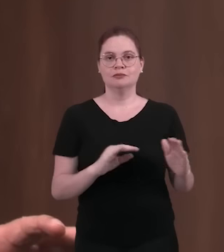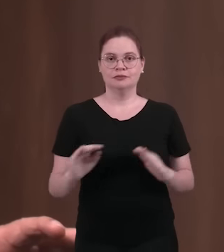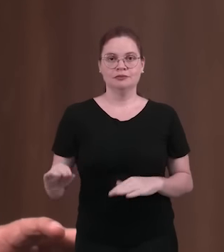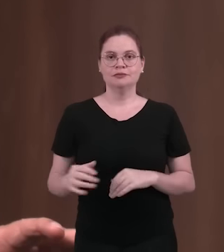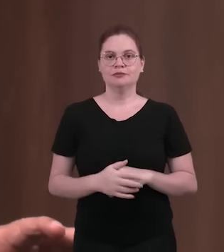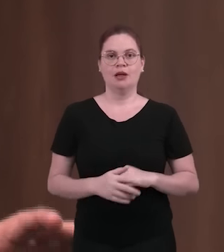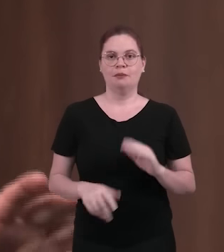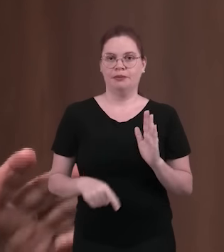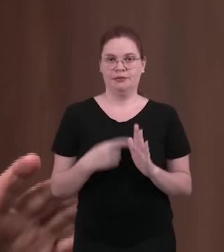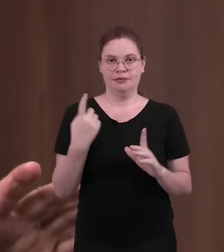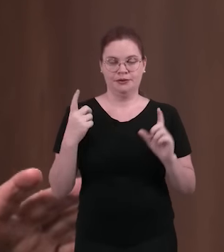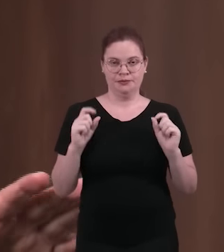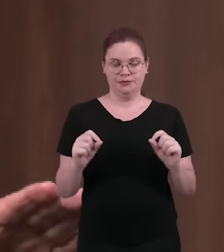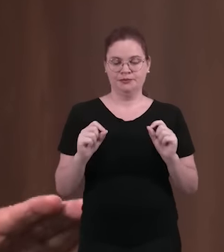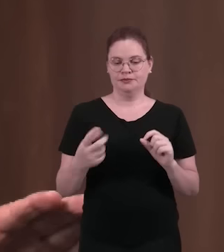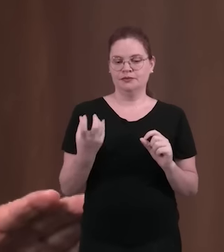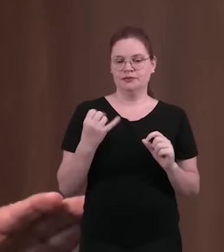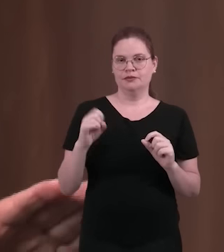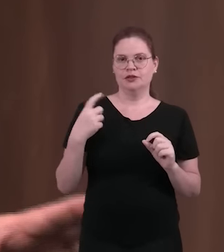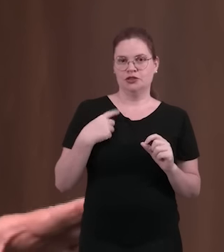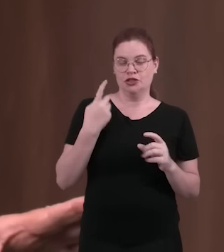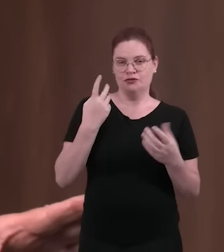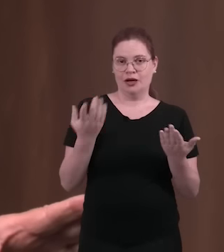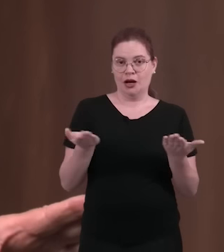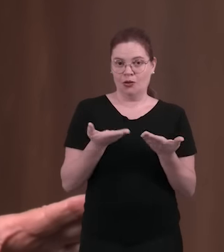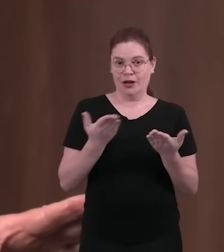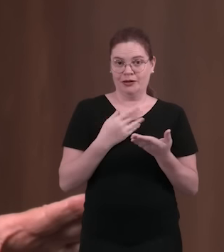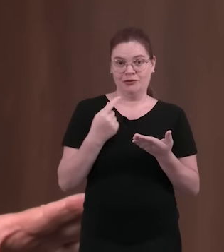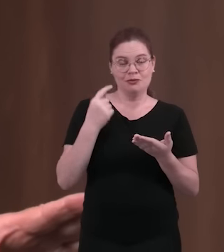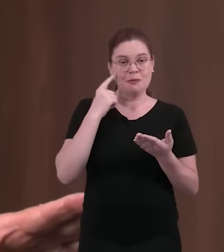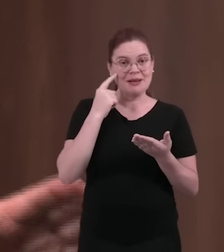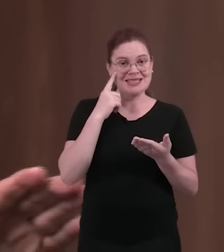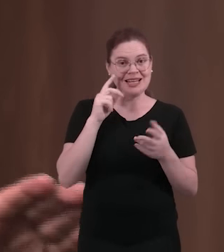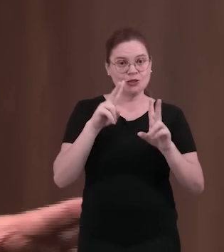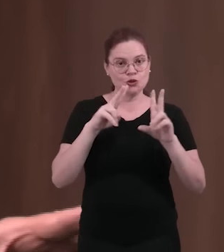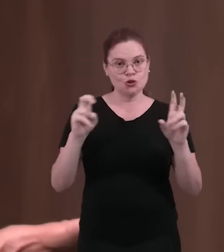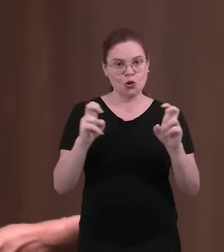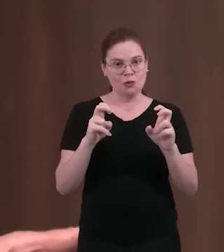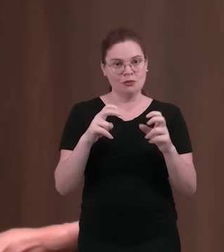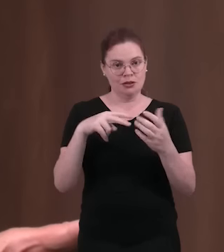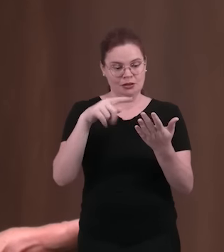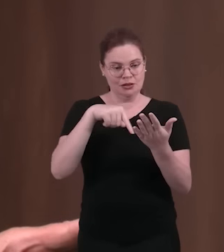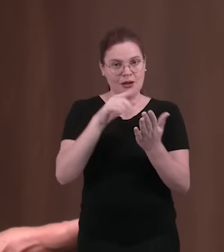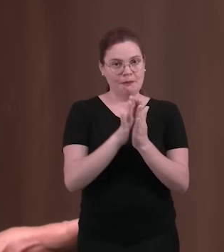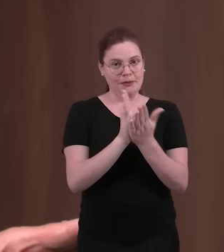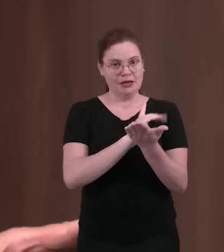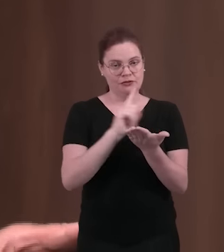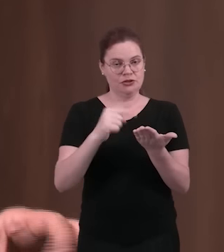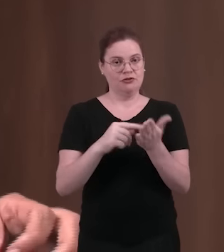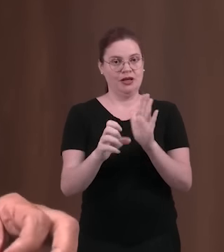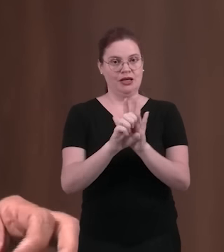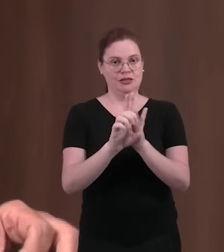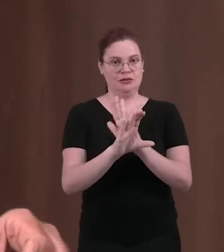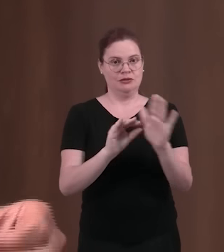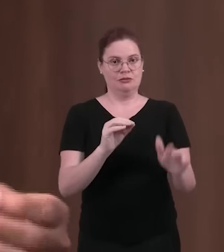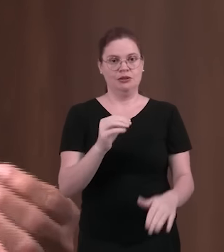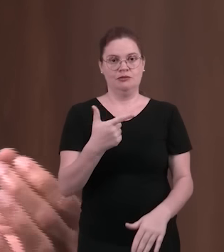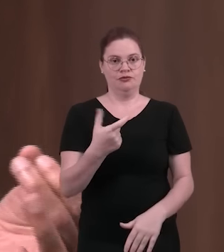seguinte: se nós vamos voltar à palavra de Deus, né? Em Êxodo capítulo 20,